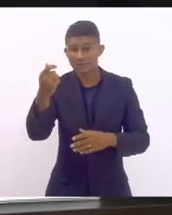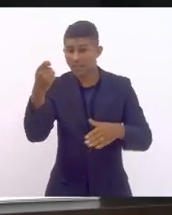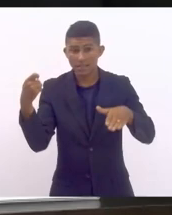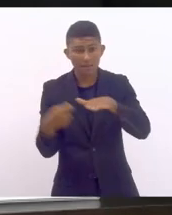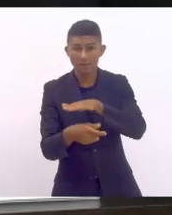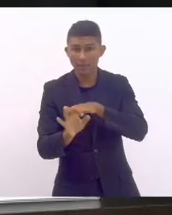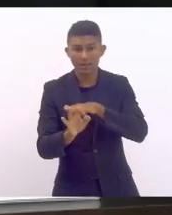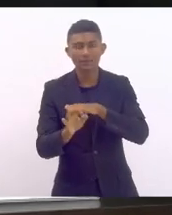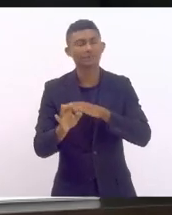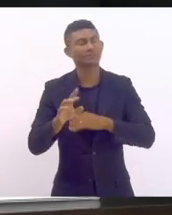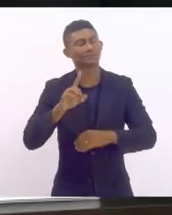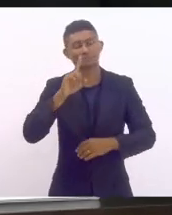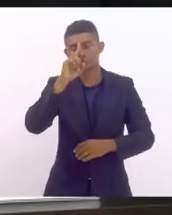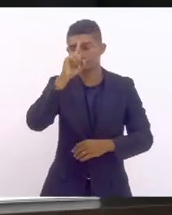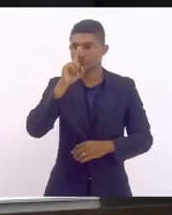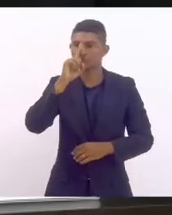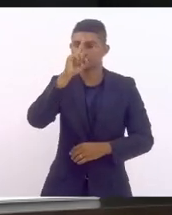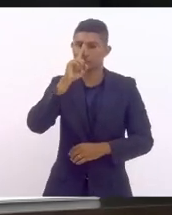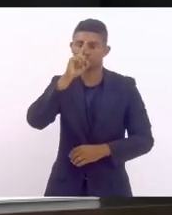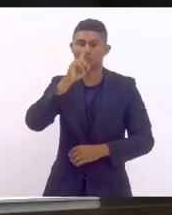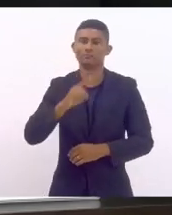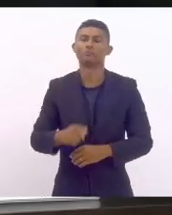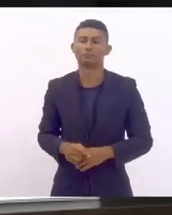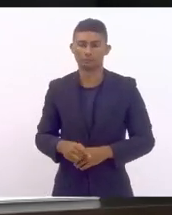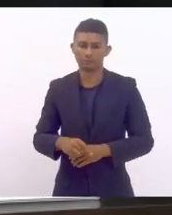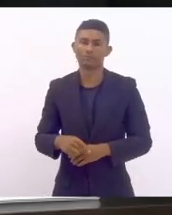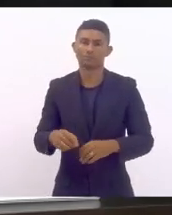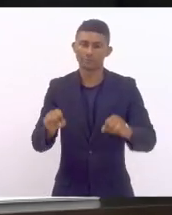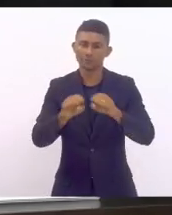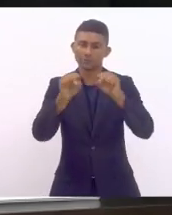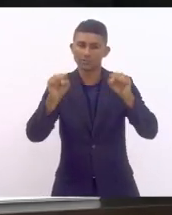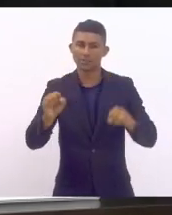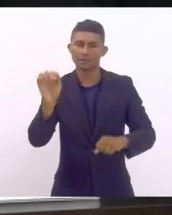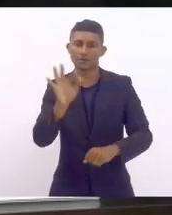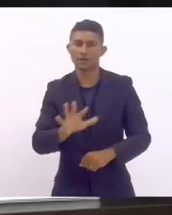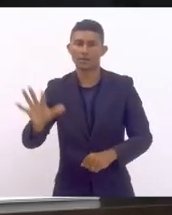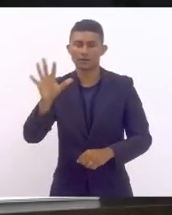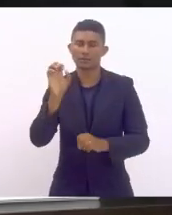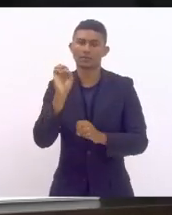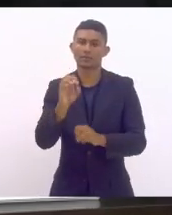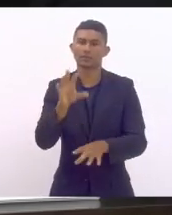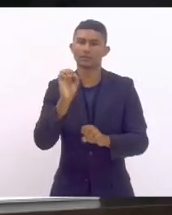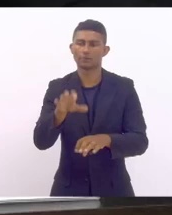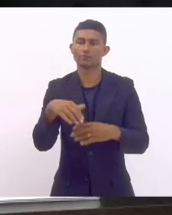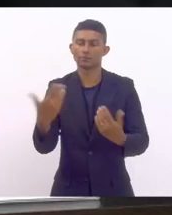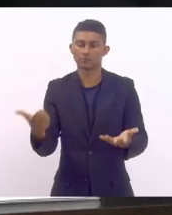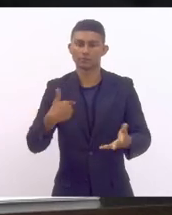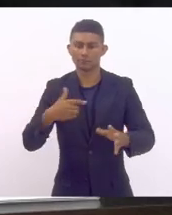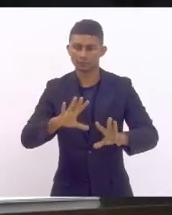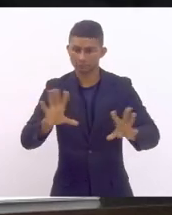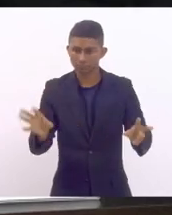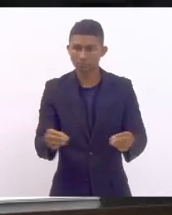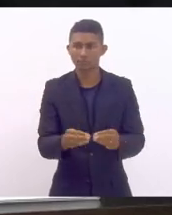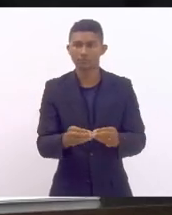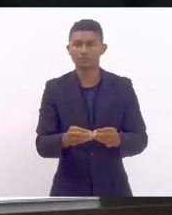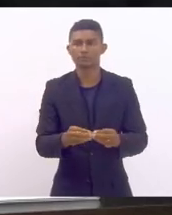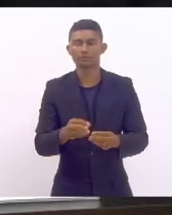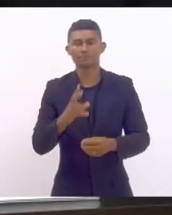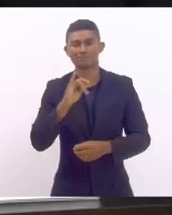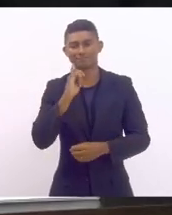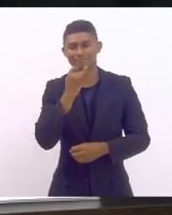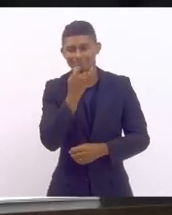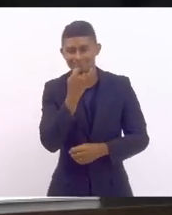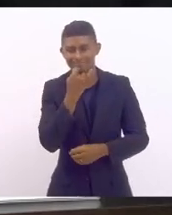risco o todo o sistema Federal de Educação então finalizo aqui a minha fala infelizmente